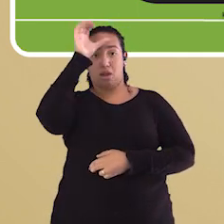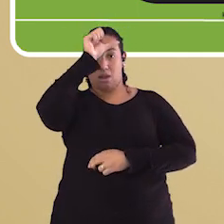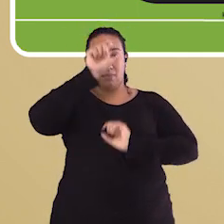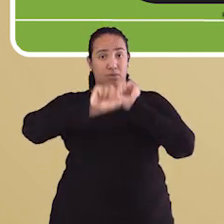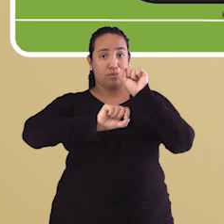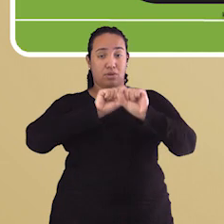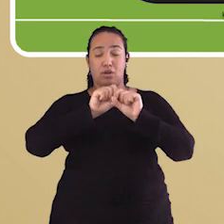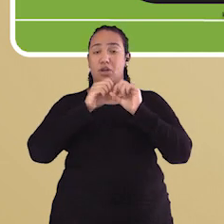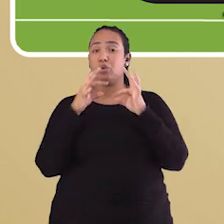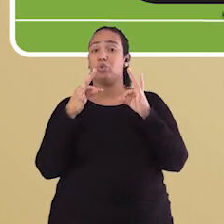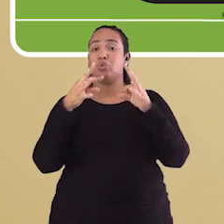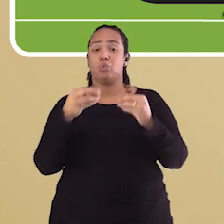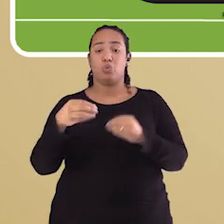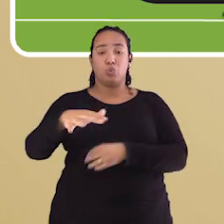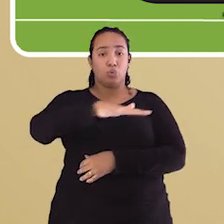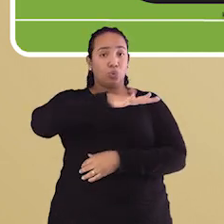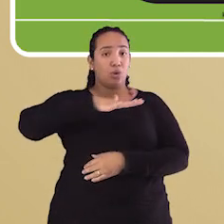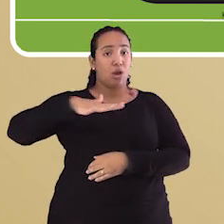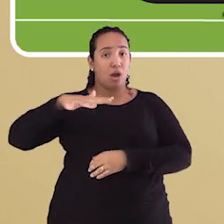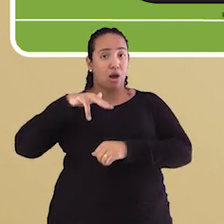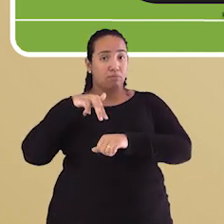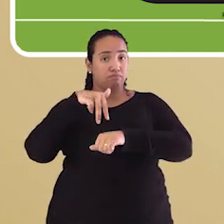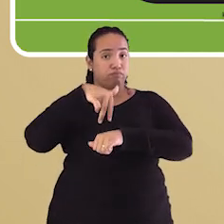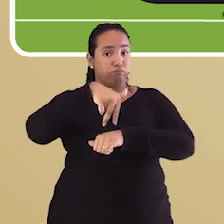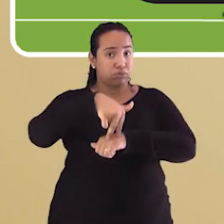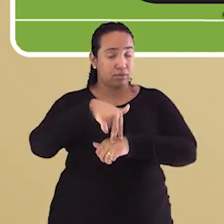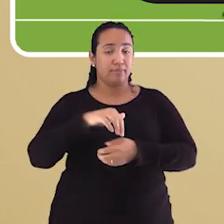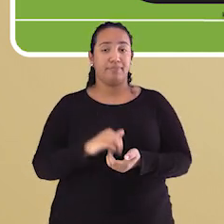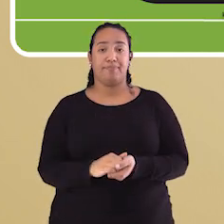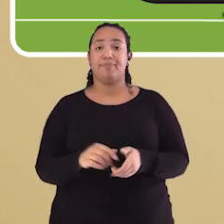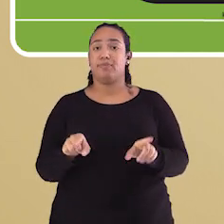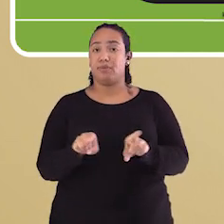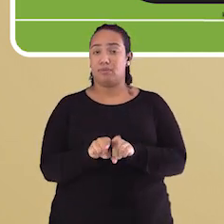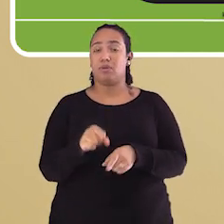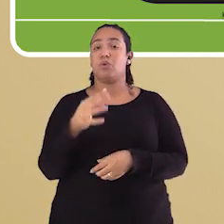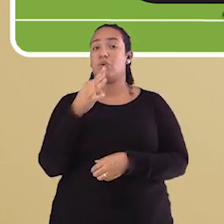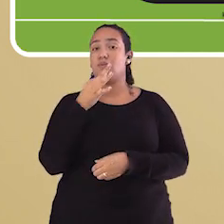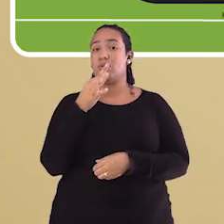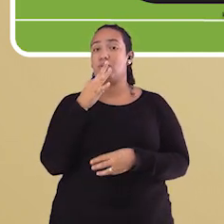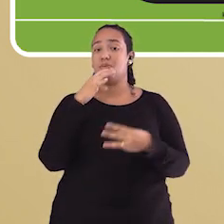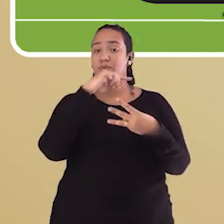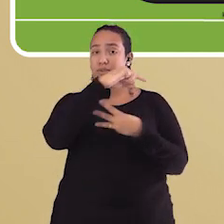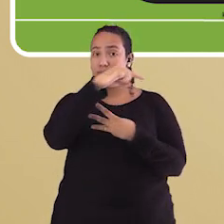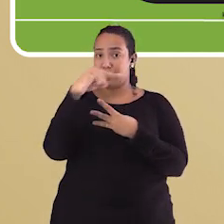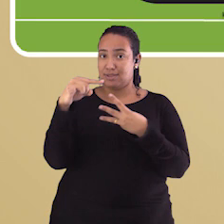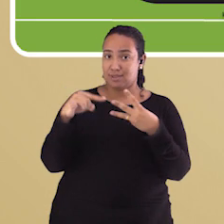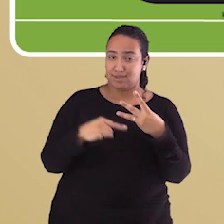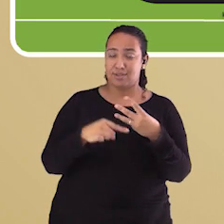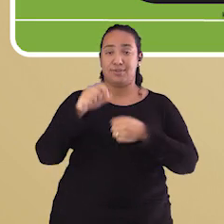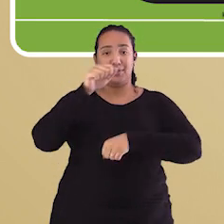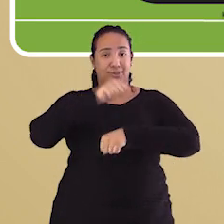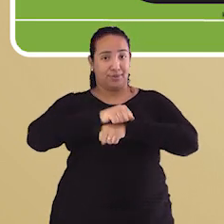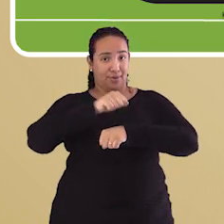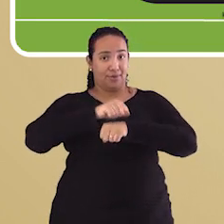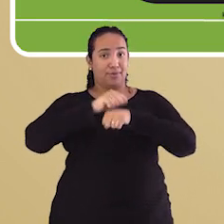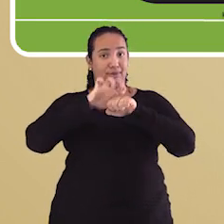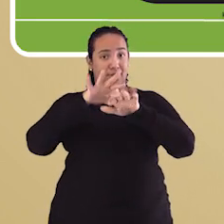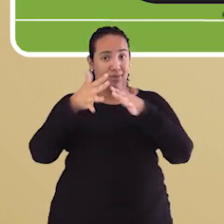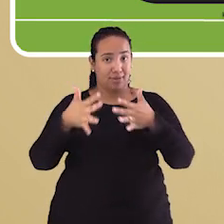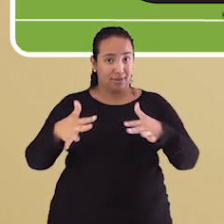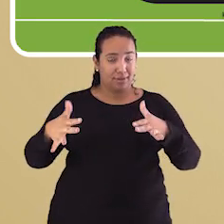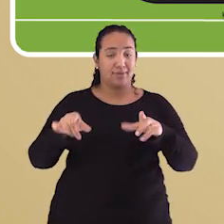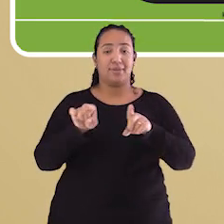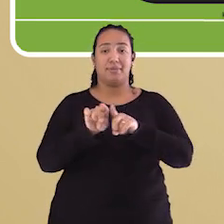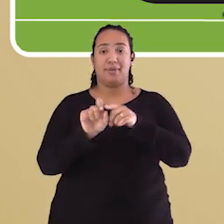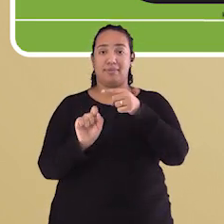no espaço. Conhecemos também os estados físicos da matéria, que são o sólido, o líquido e o